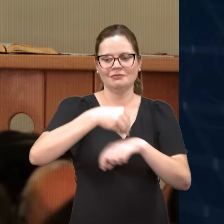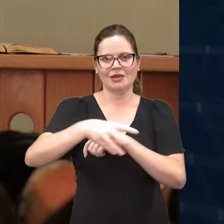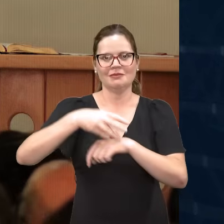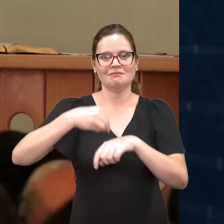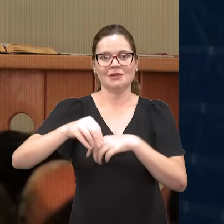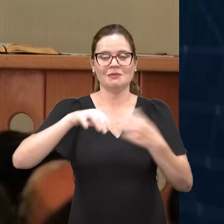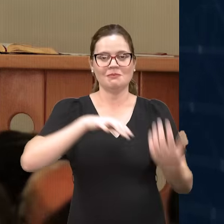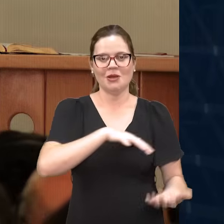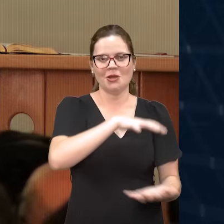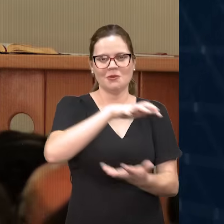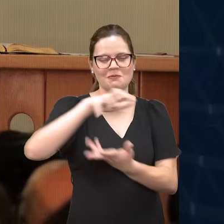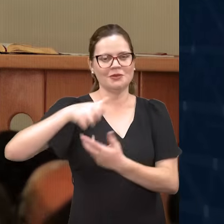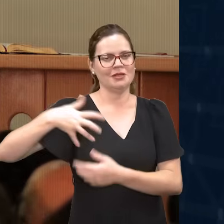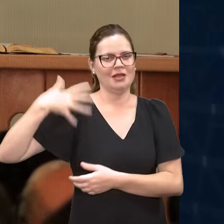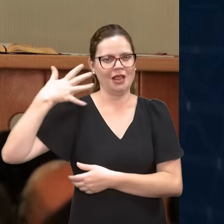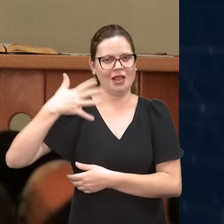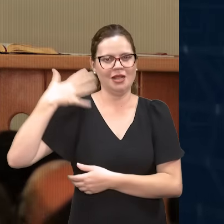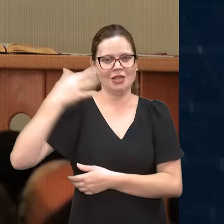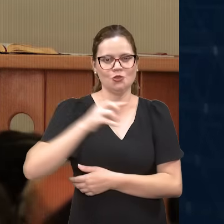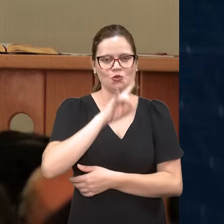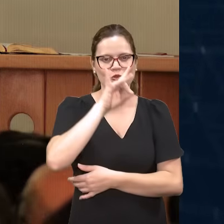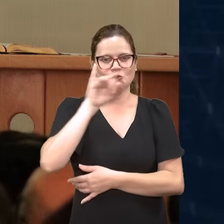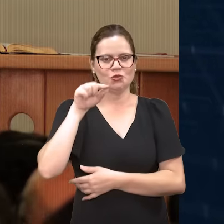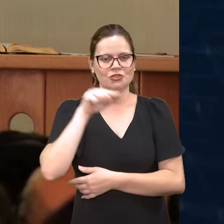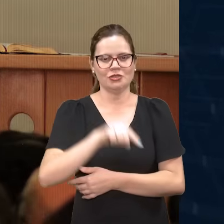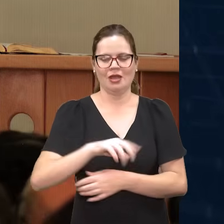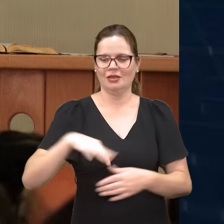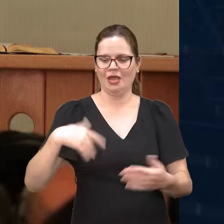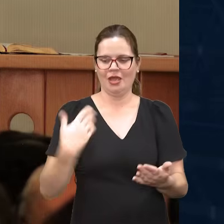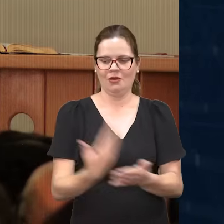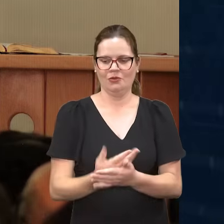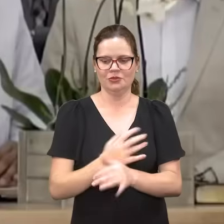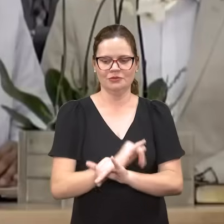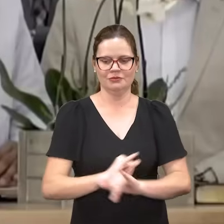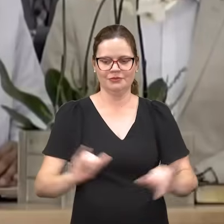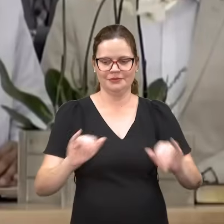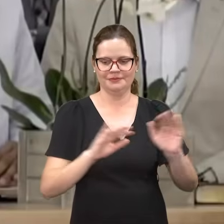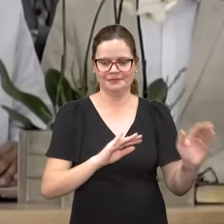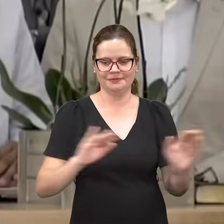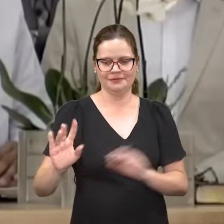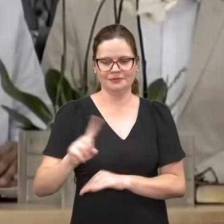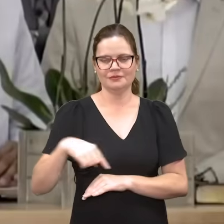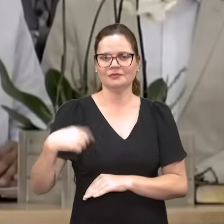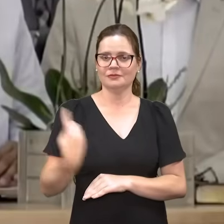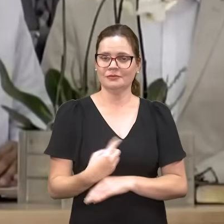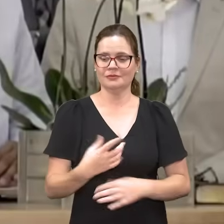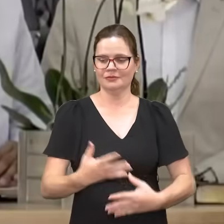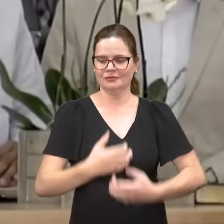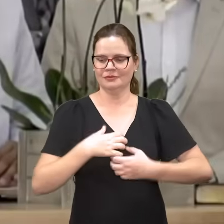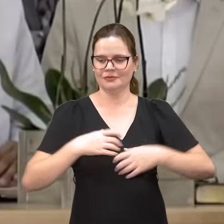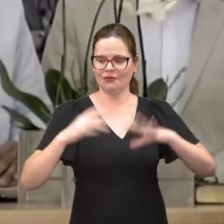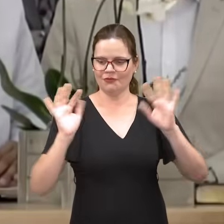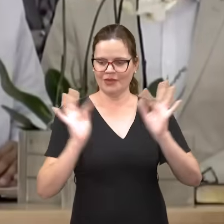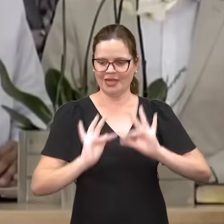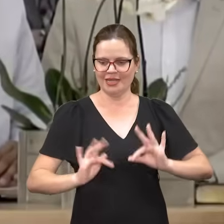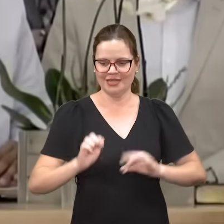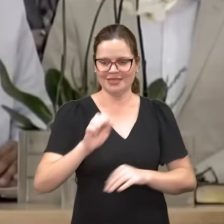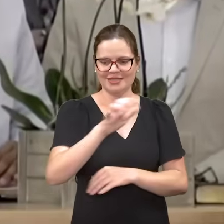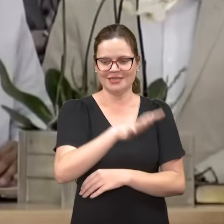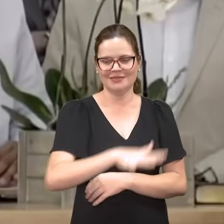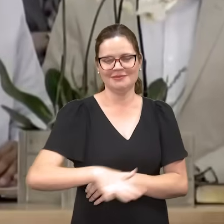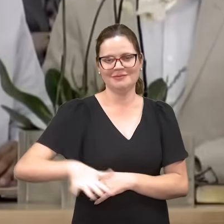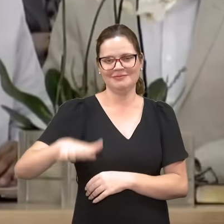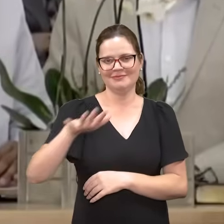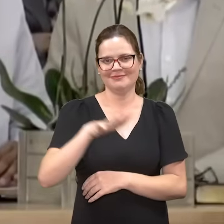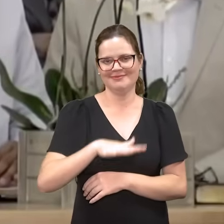Manaim de Portugal e sua mensagem naquele dia ecoa até hoje. Estamos felizes neste